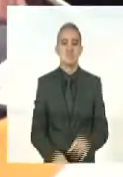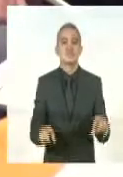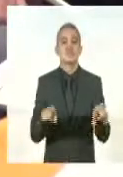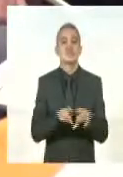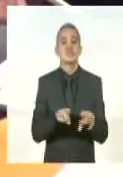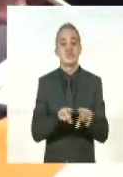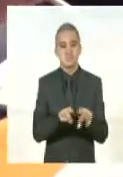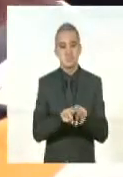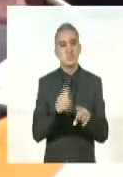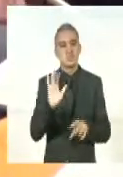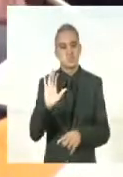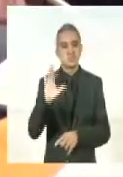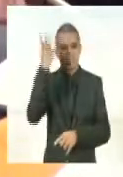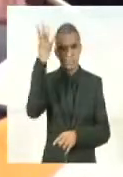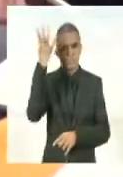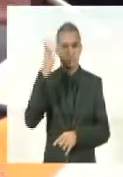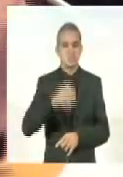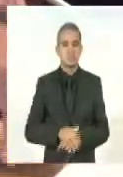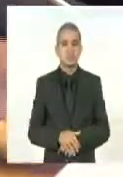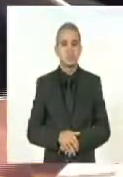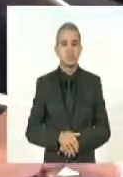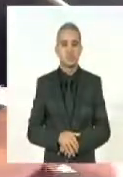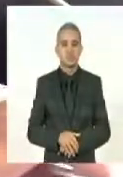ocorreu com